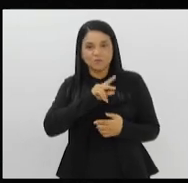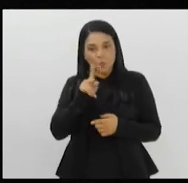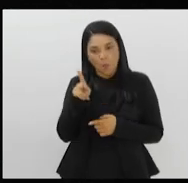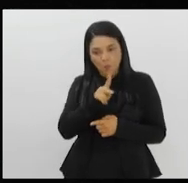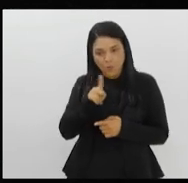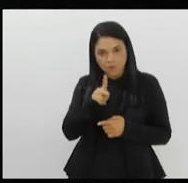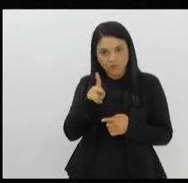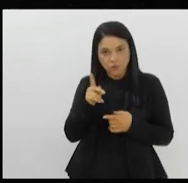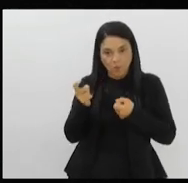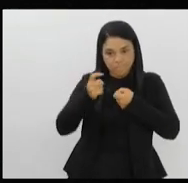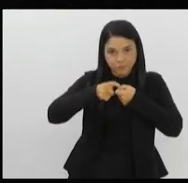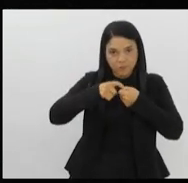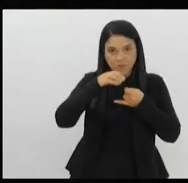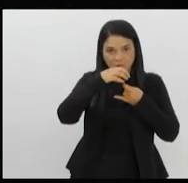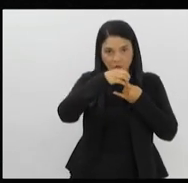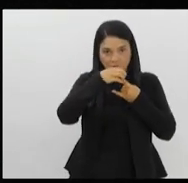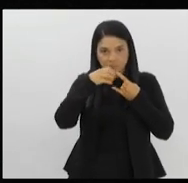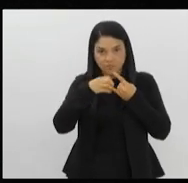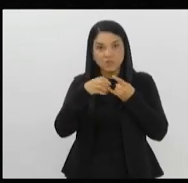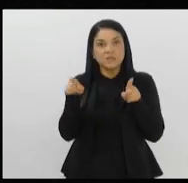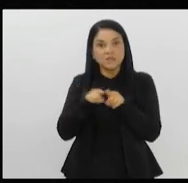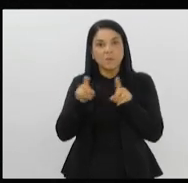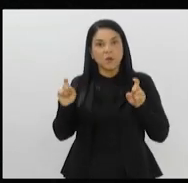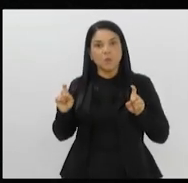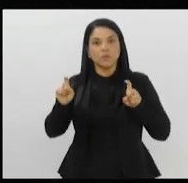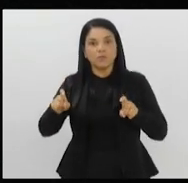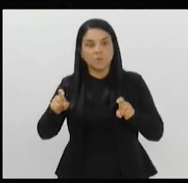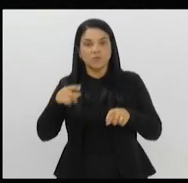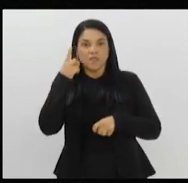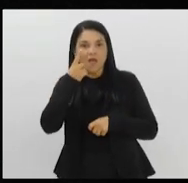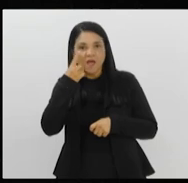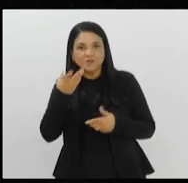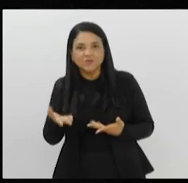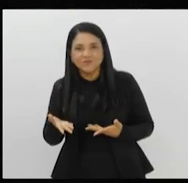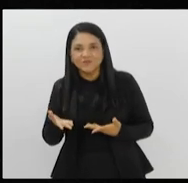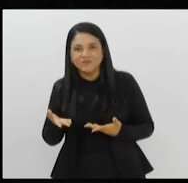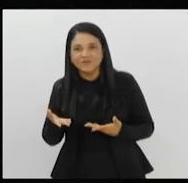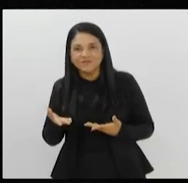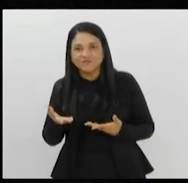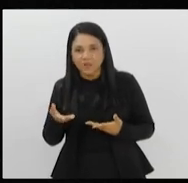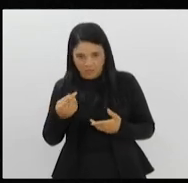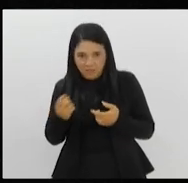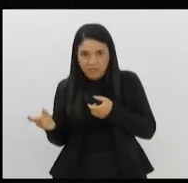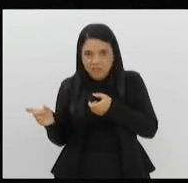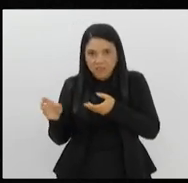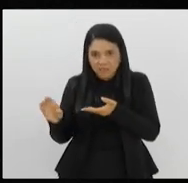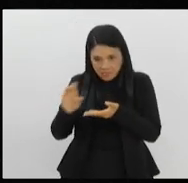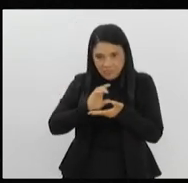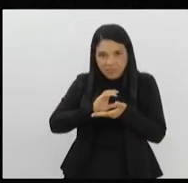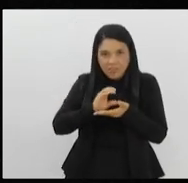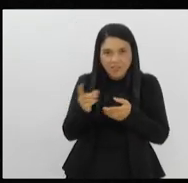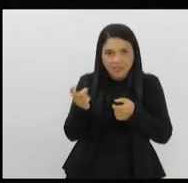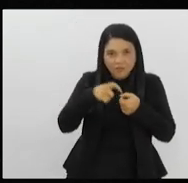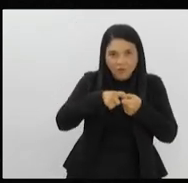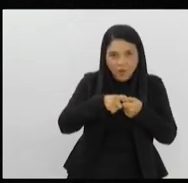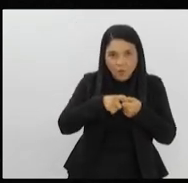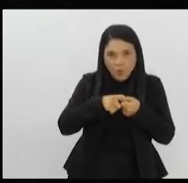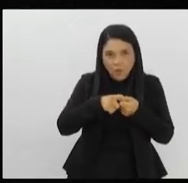já deputado estadual dessa casa. E se acumulou, se ele devolveu. Porque é sabido, senhor presidente,